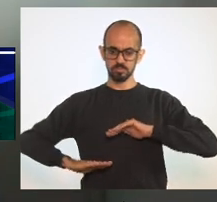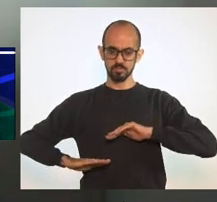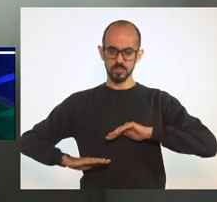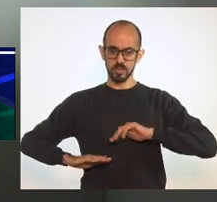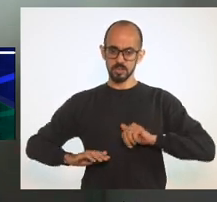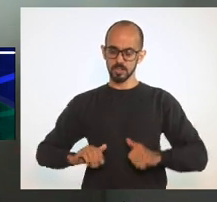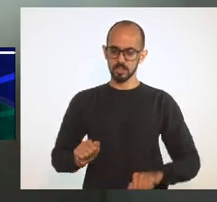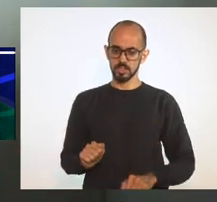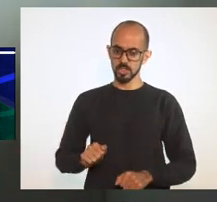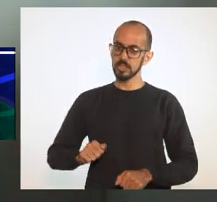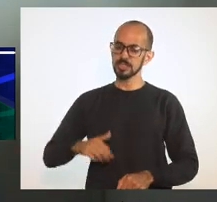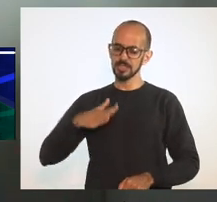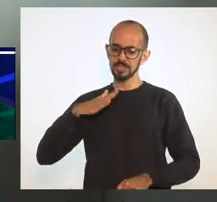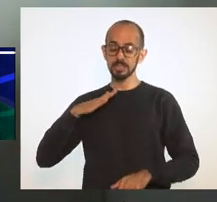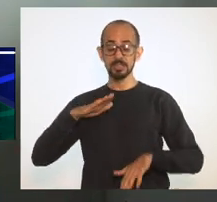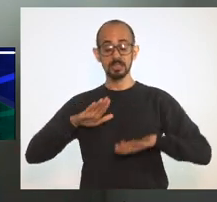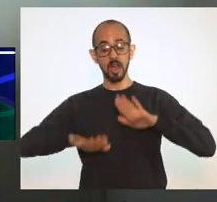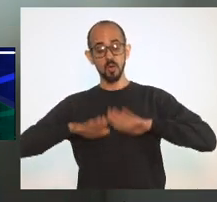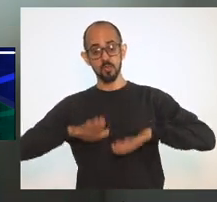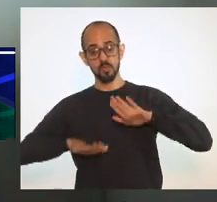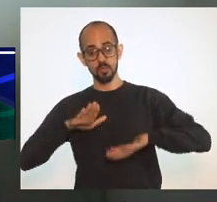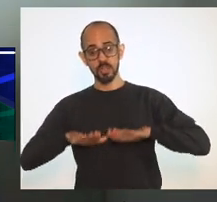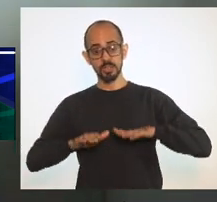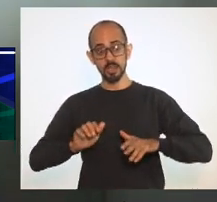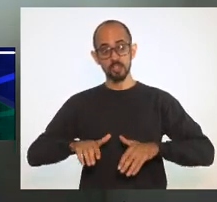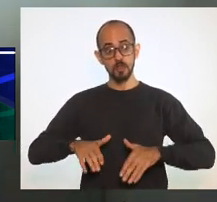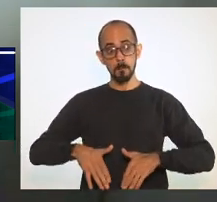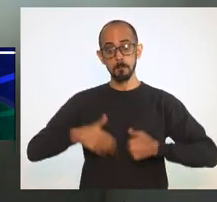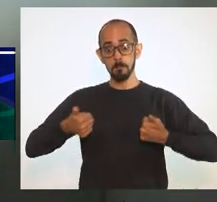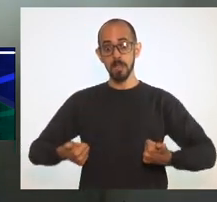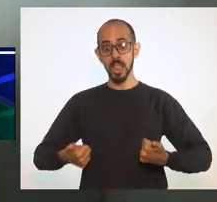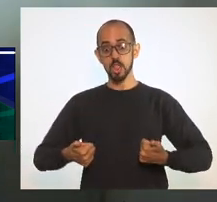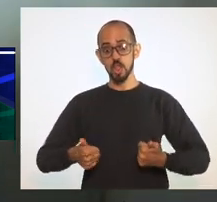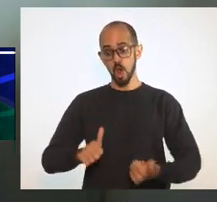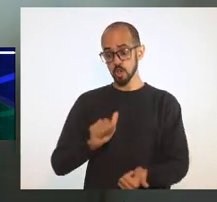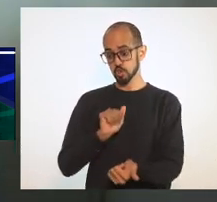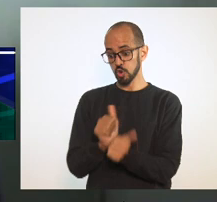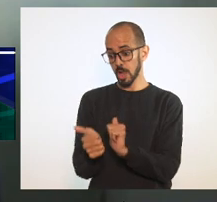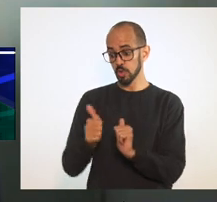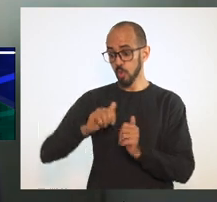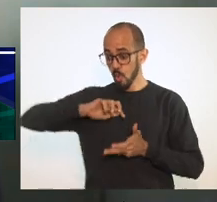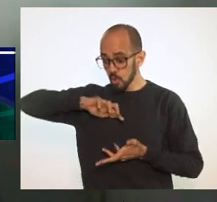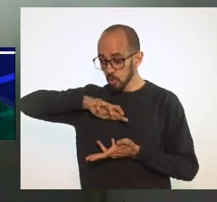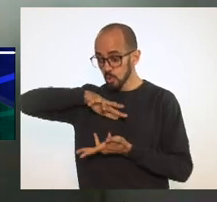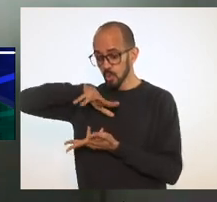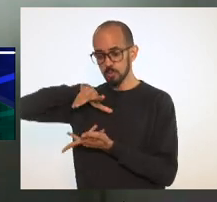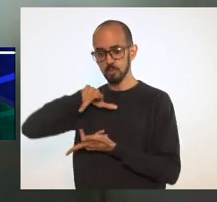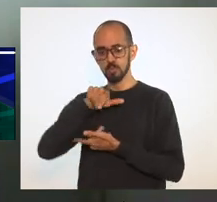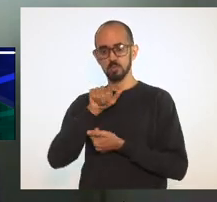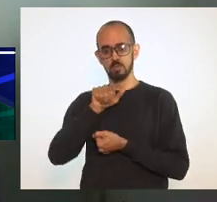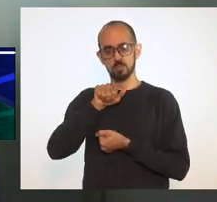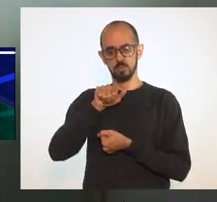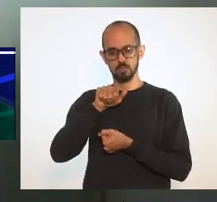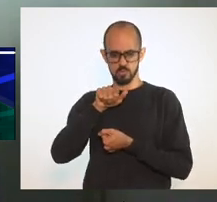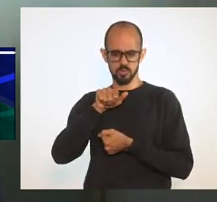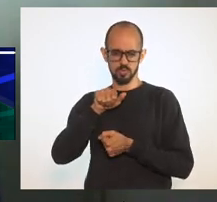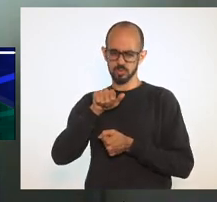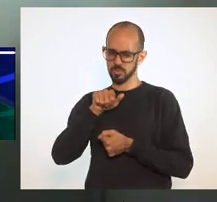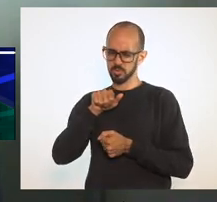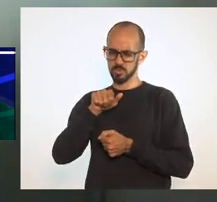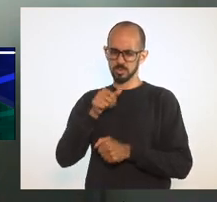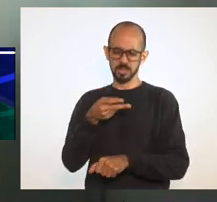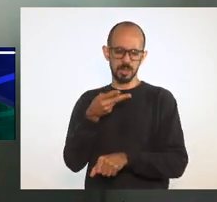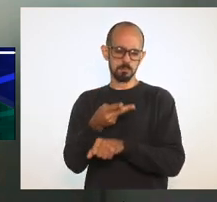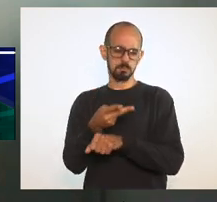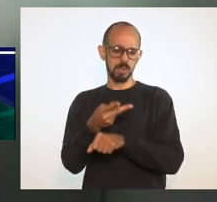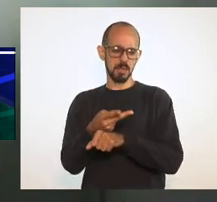tempos, quiçá o maior jogador de futebol do mundo, consagrado em qualquer